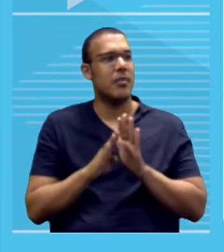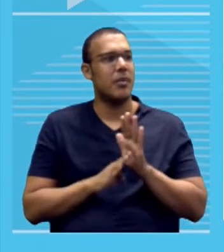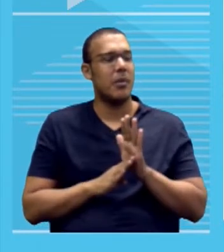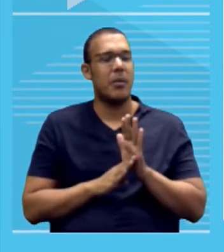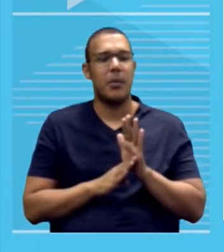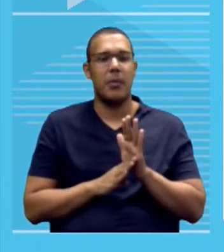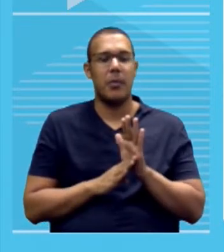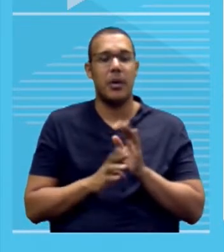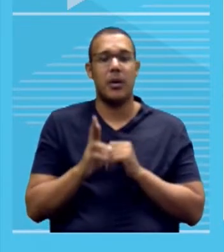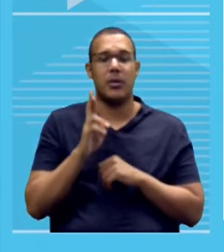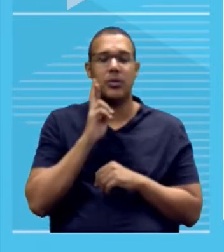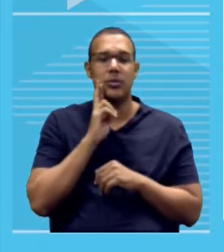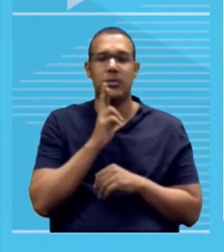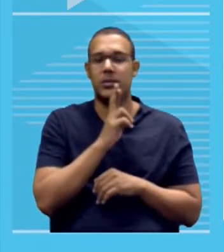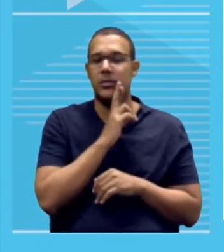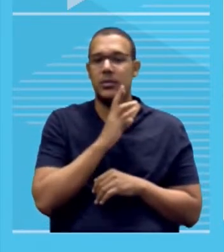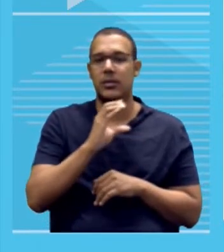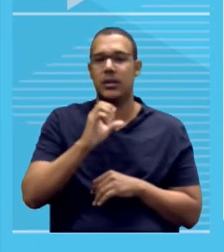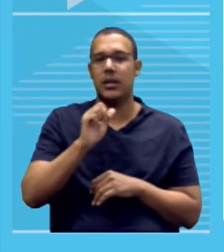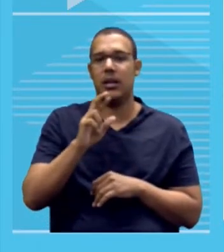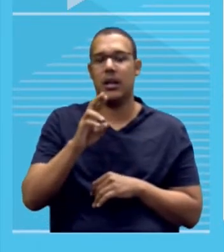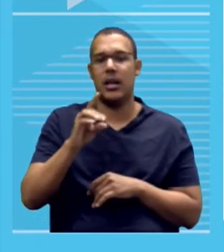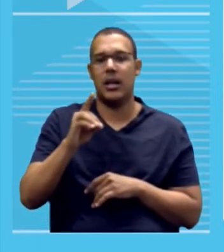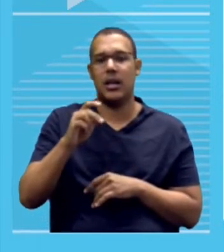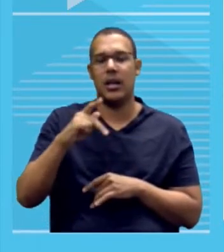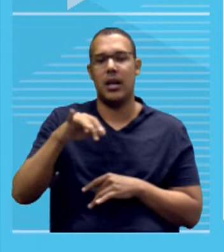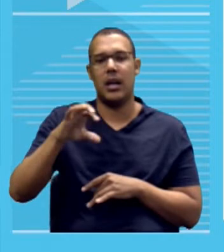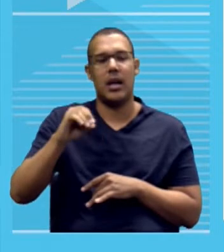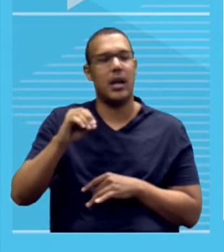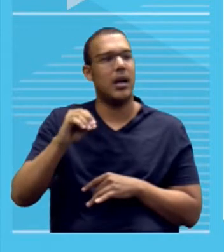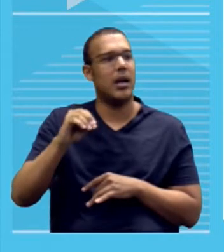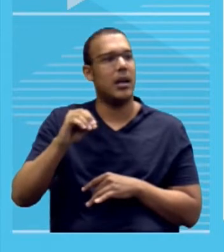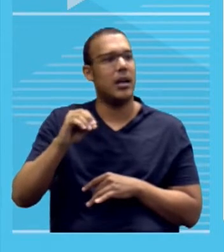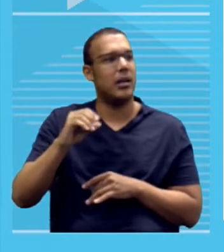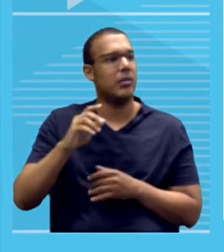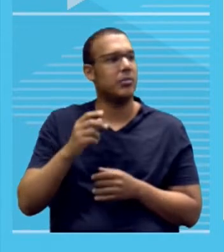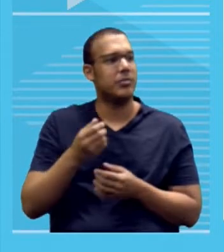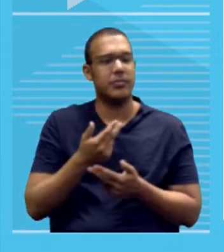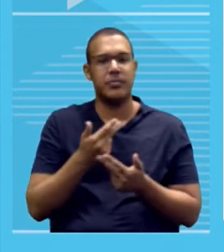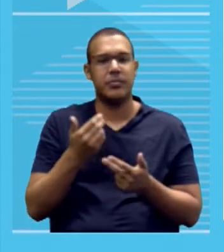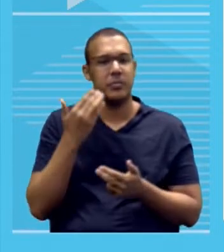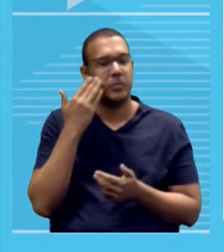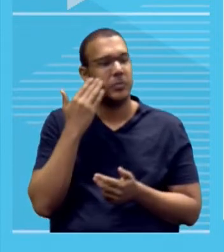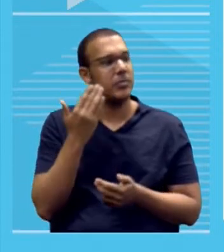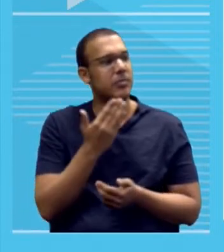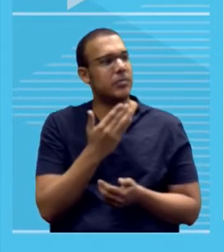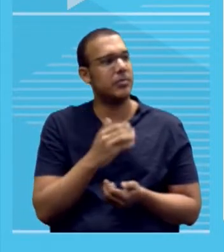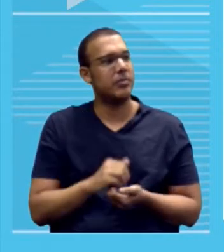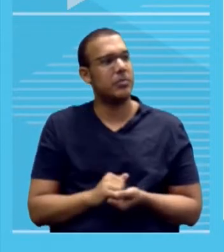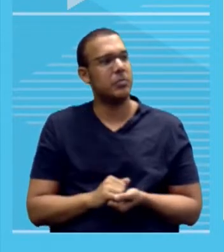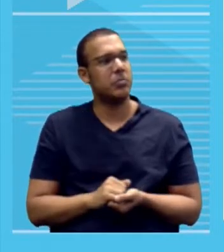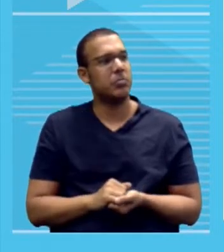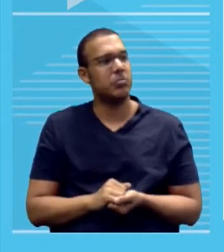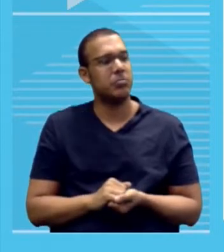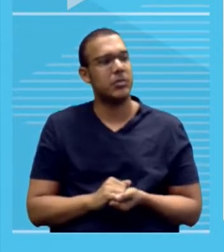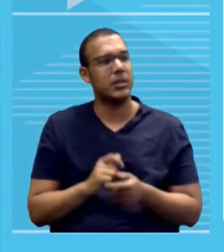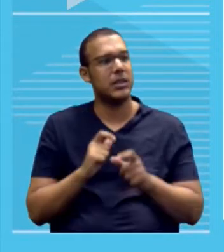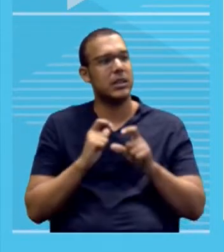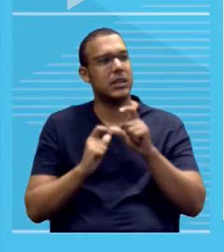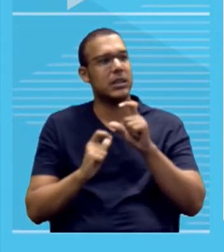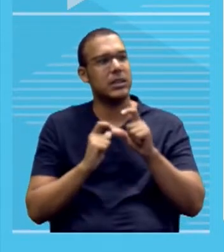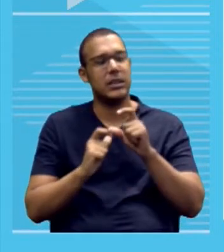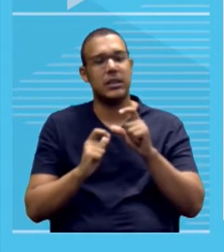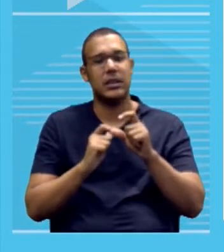ou seja o cardápio um bilhete um blog microblog uma